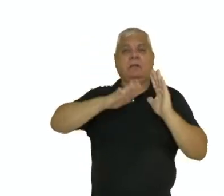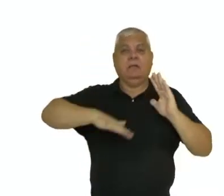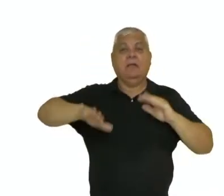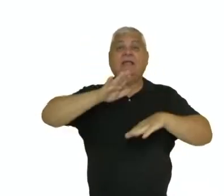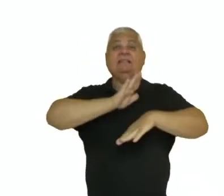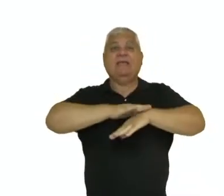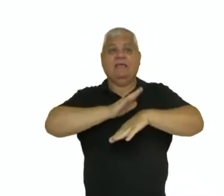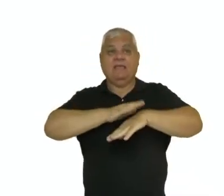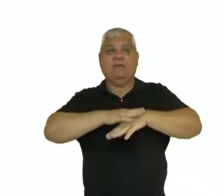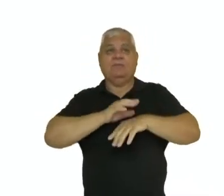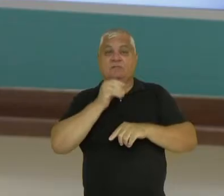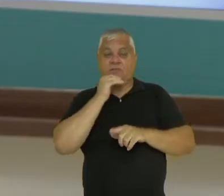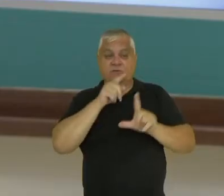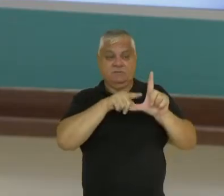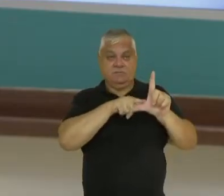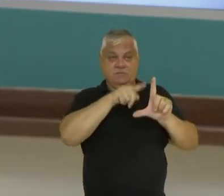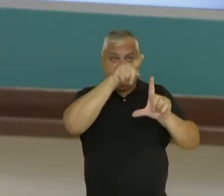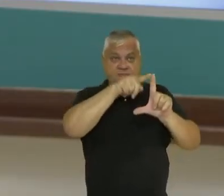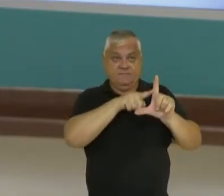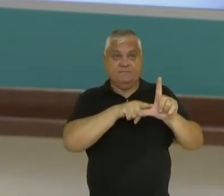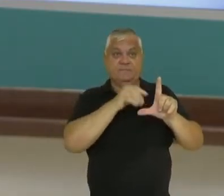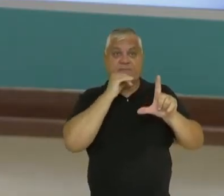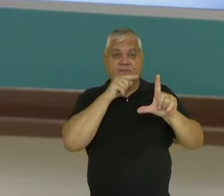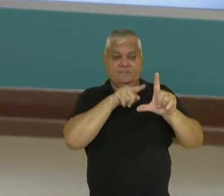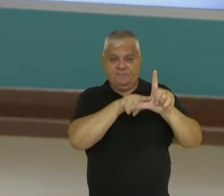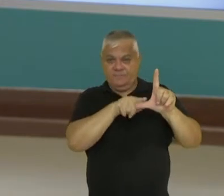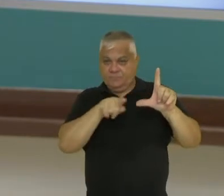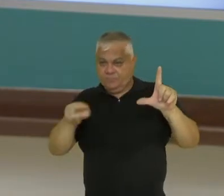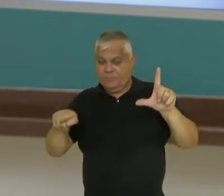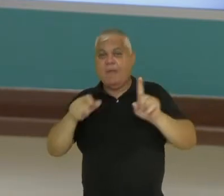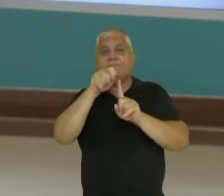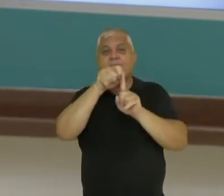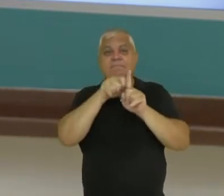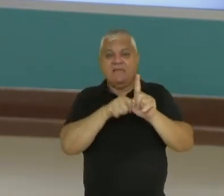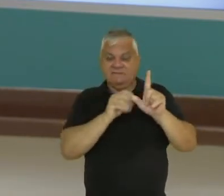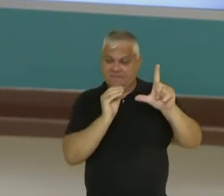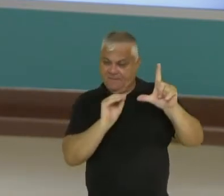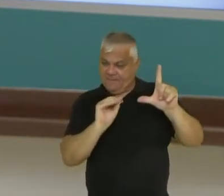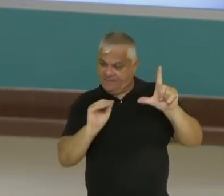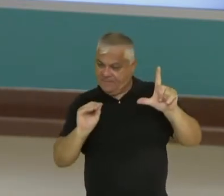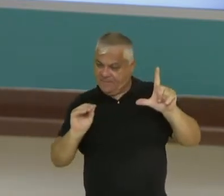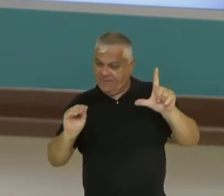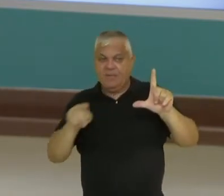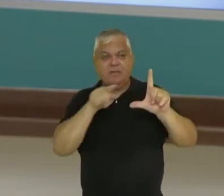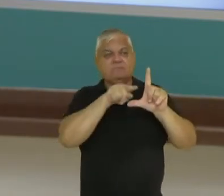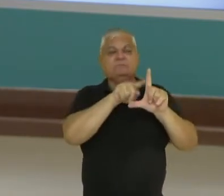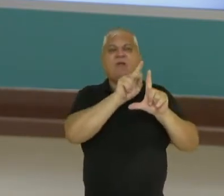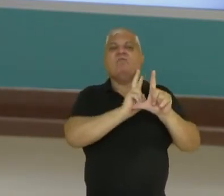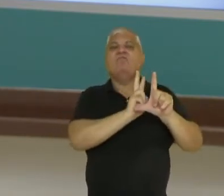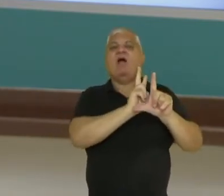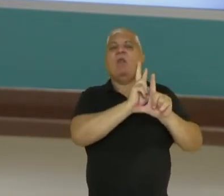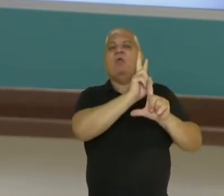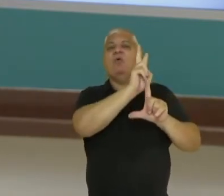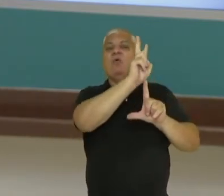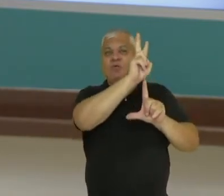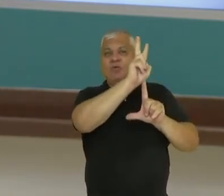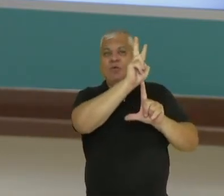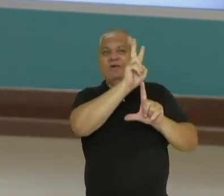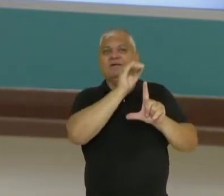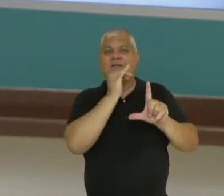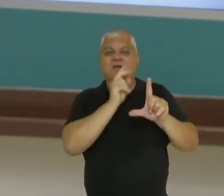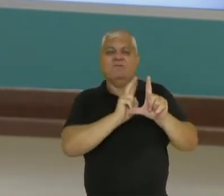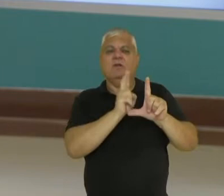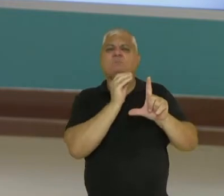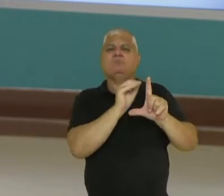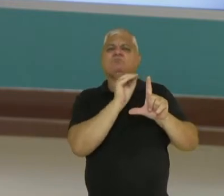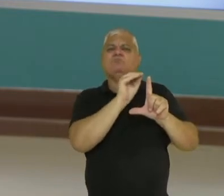tempo. Então aqui nesse gráfico, por exemplo, a gente tem os meses do ano, né, e valores numéricos, que pode ser